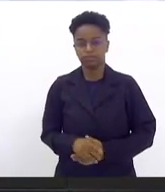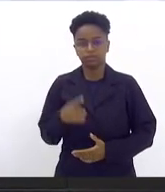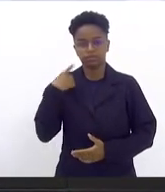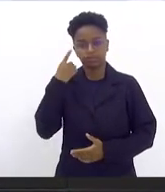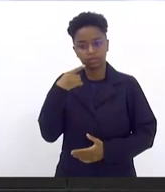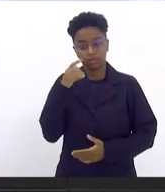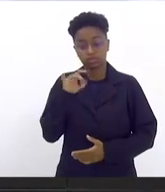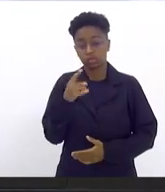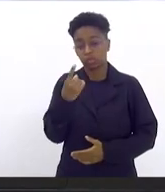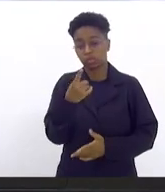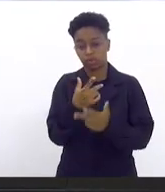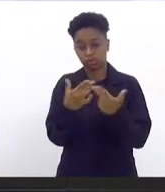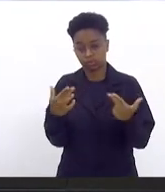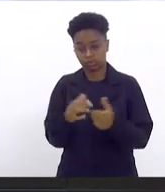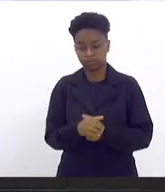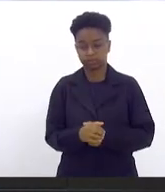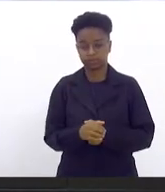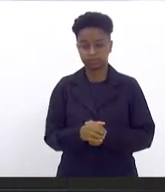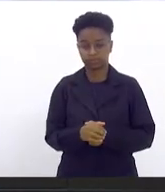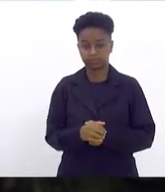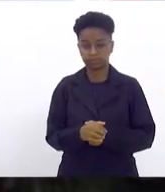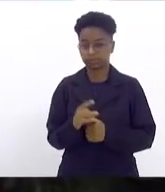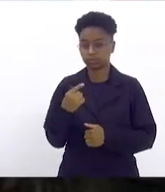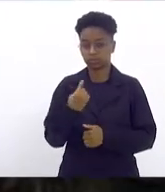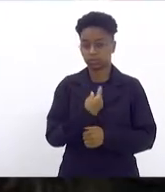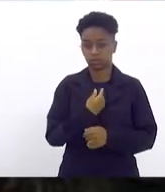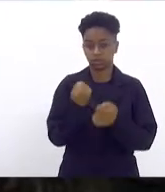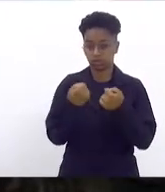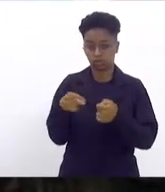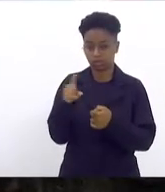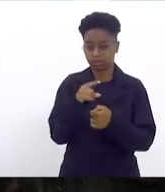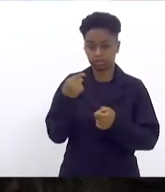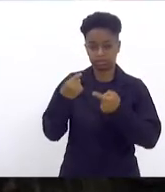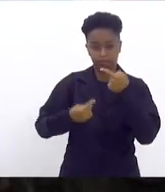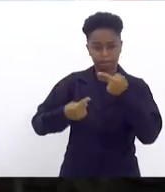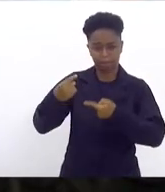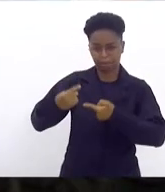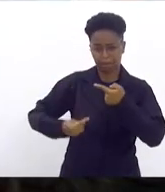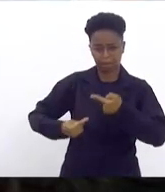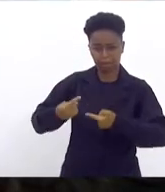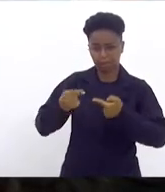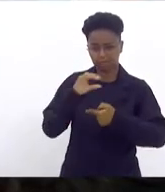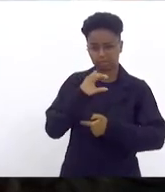Não. Olha só. A gente não tem que promover um debate na CCJ